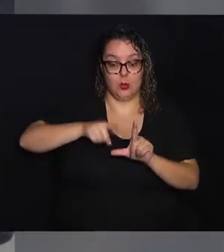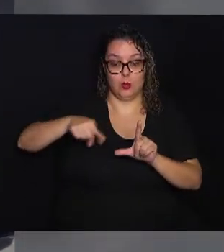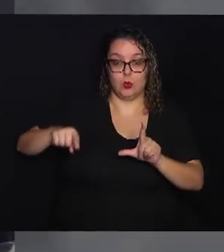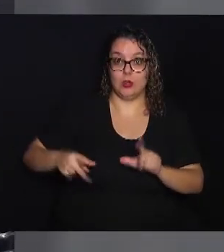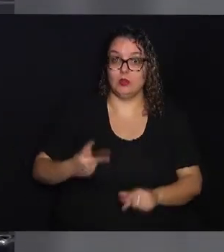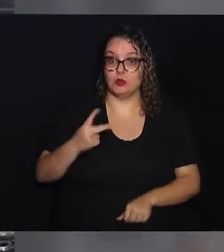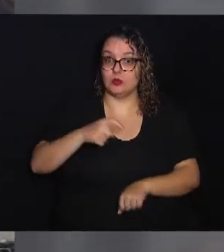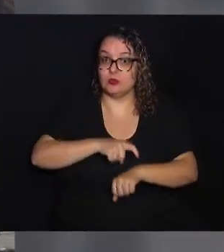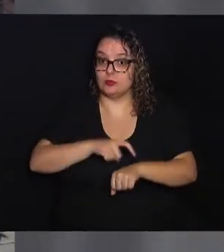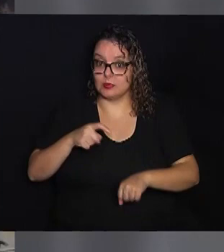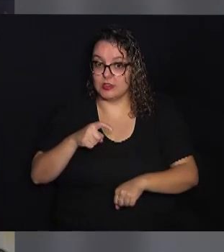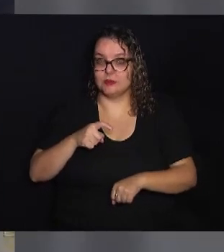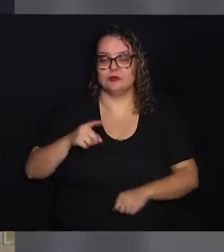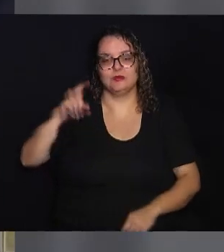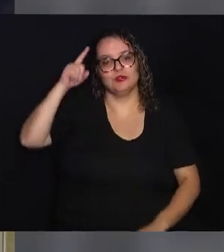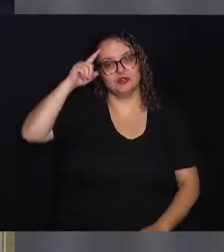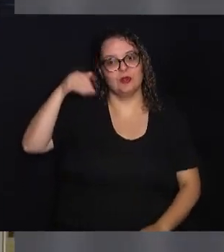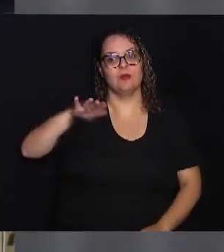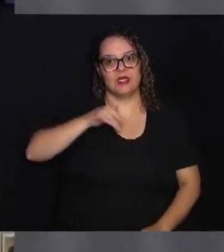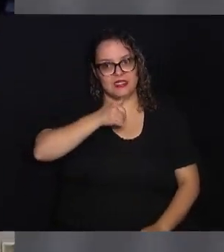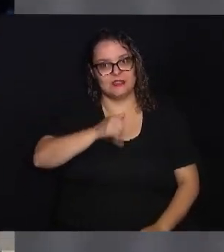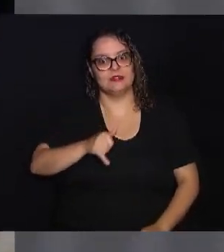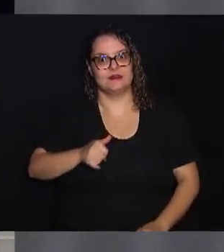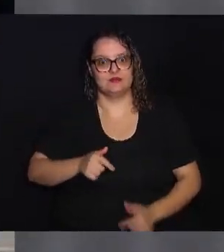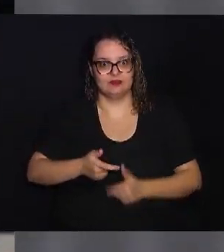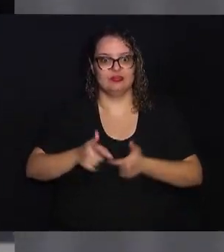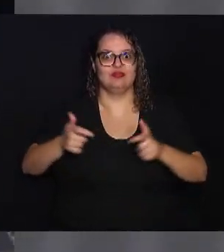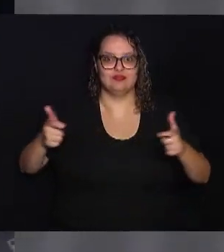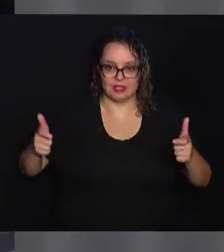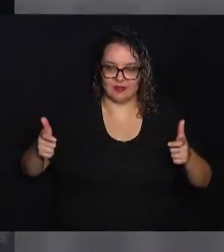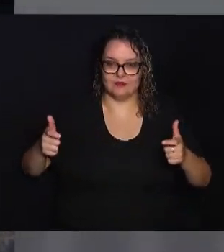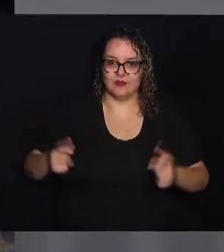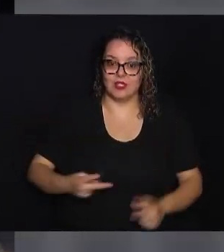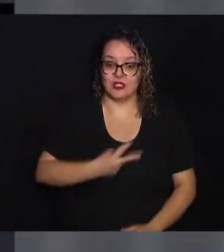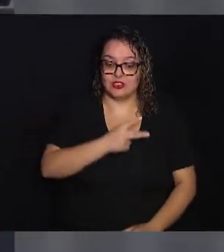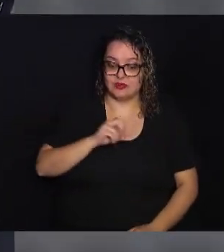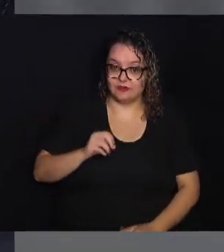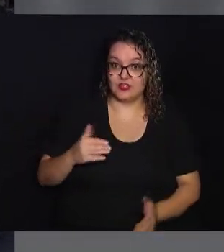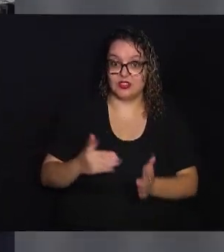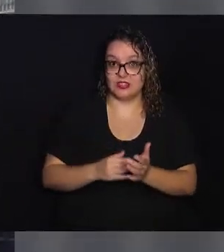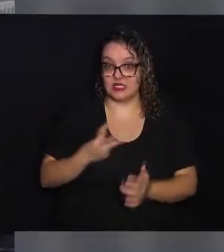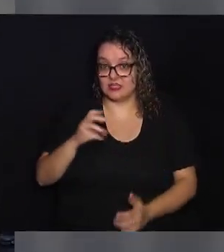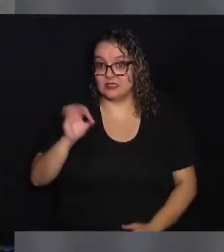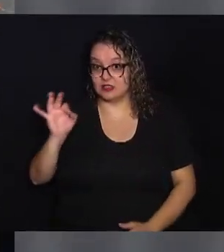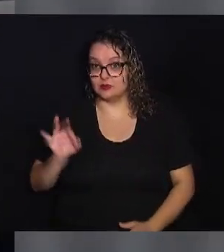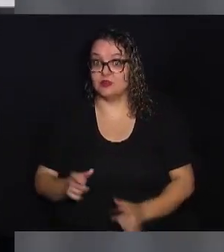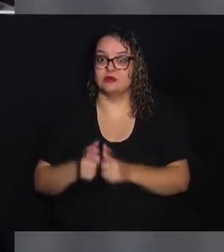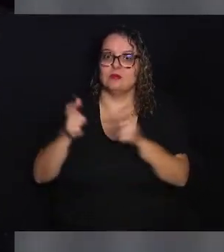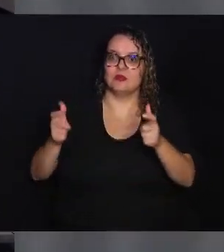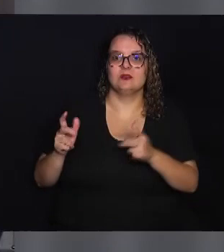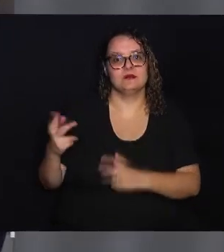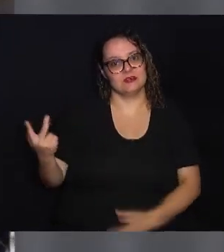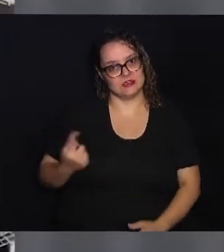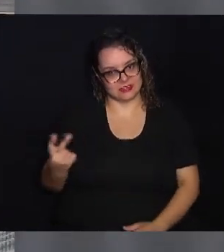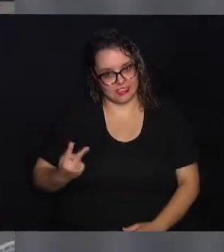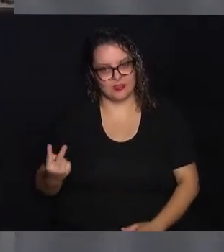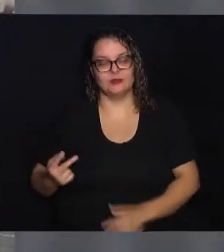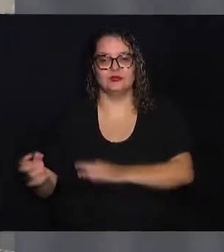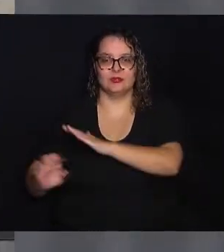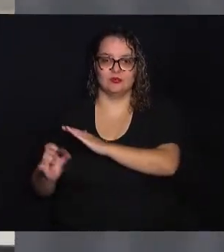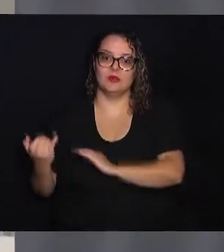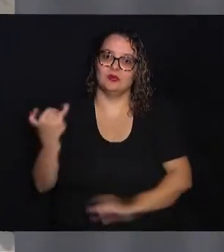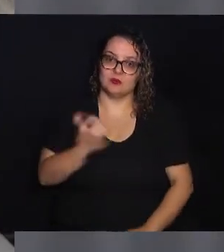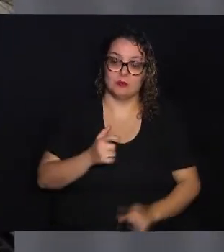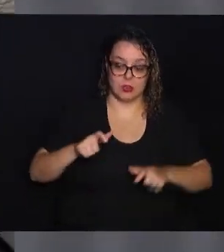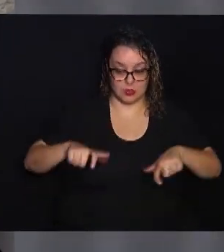produção do painel. Com picos durante 2 momentos do dia, mais energia também é gerada, um aumento de 20 a 30% segundo a